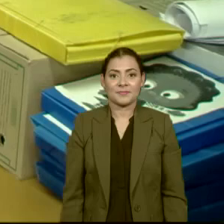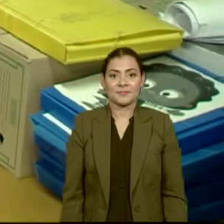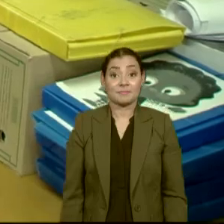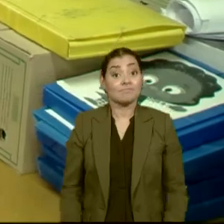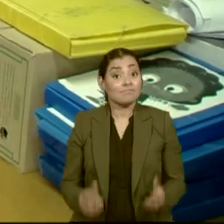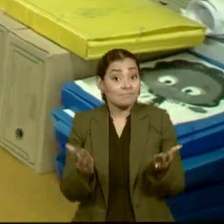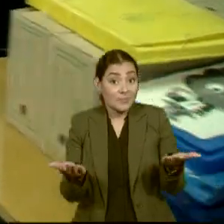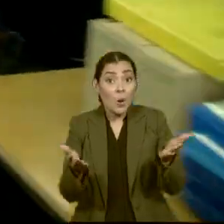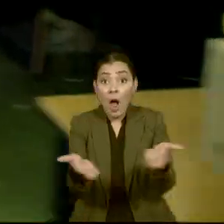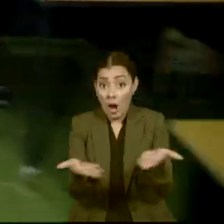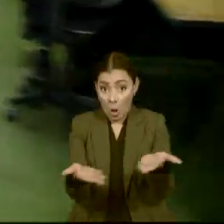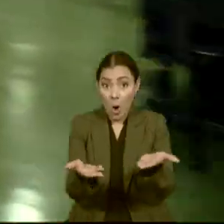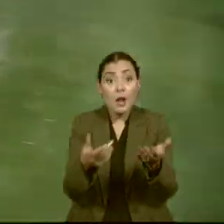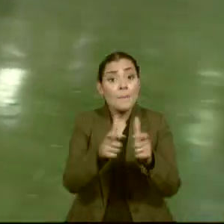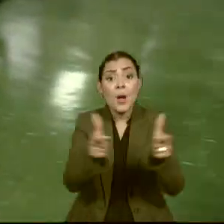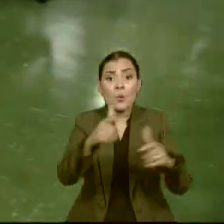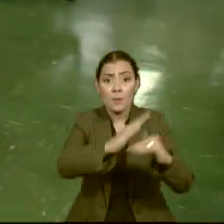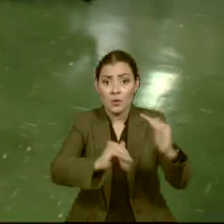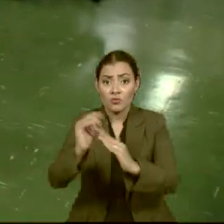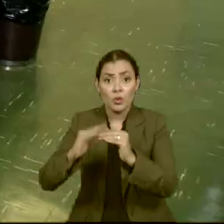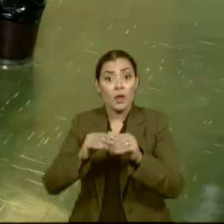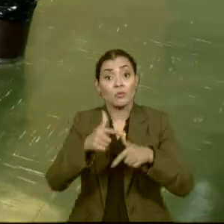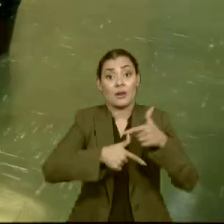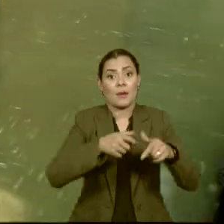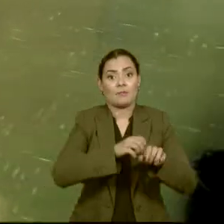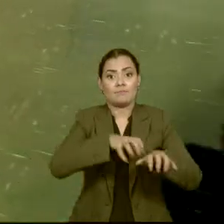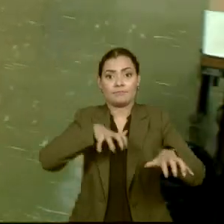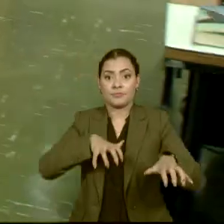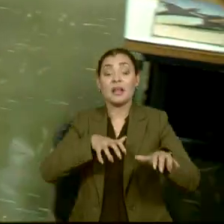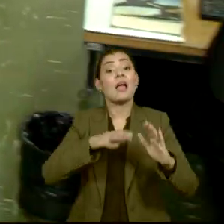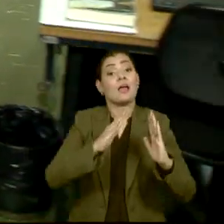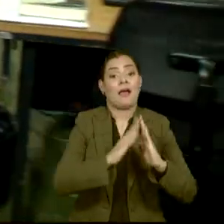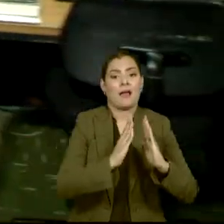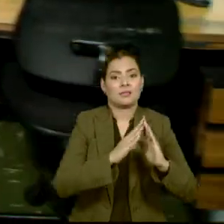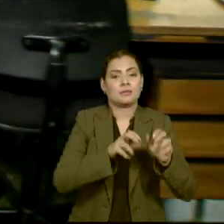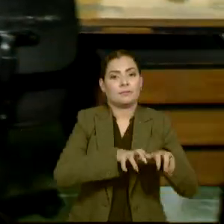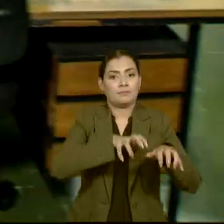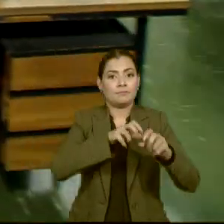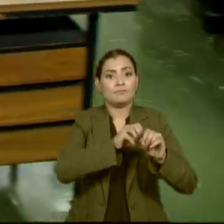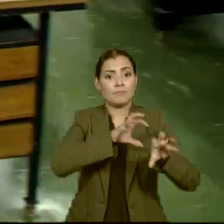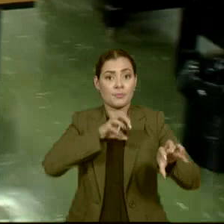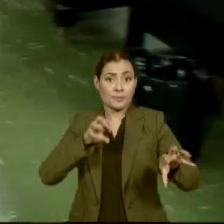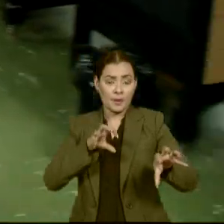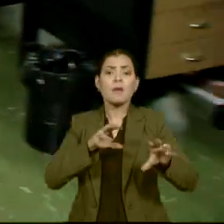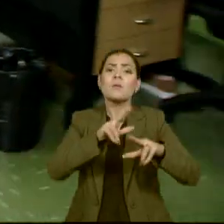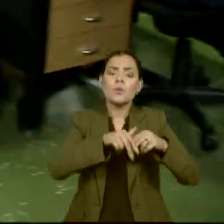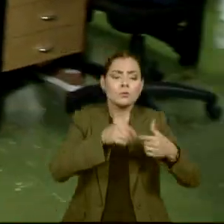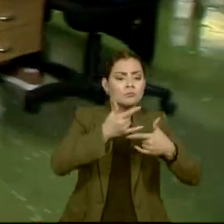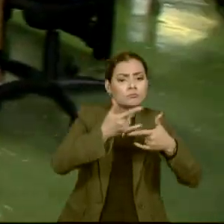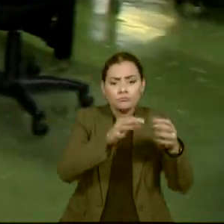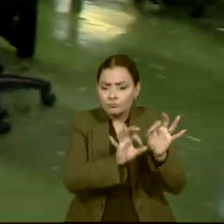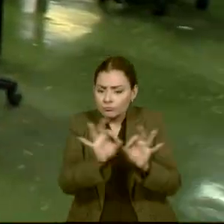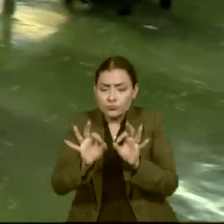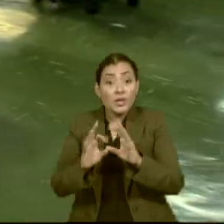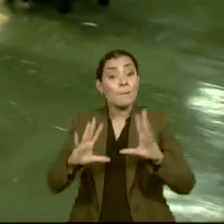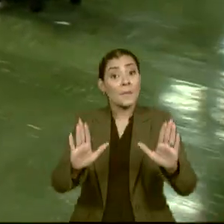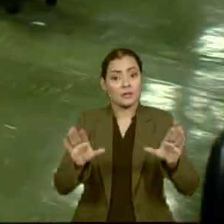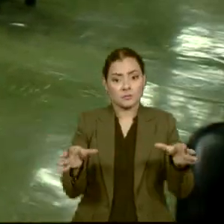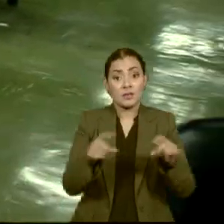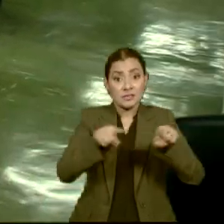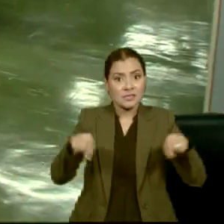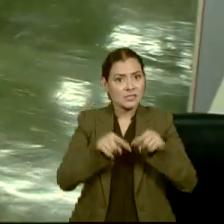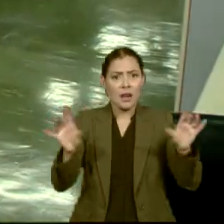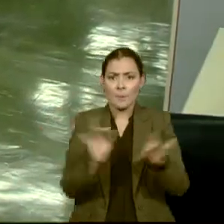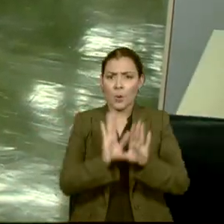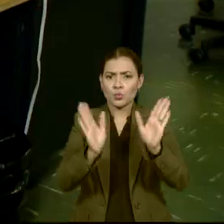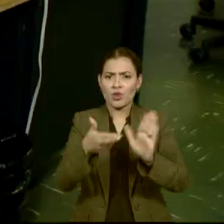No momento, a maior parte dos profissionais está em home office, mas a sala já está preparada para receber as equipes de produção com